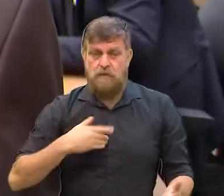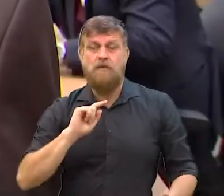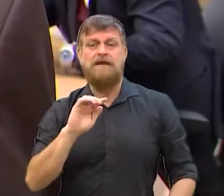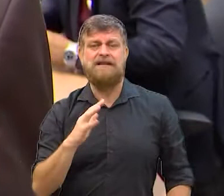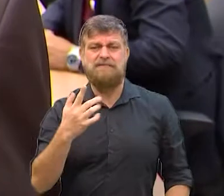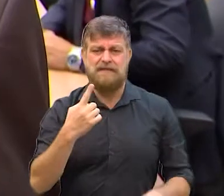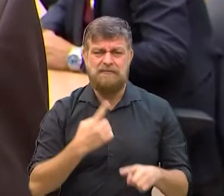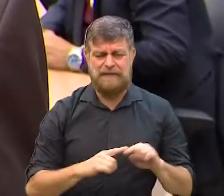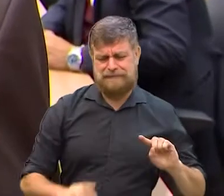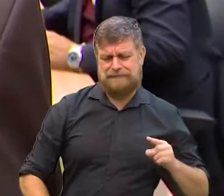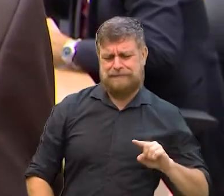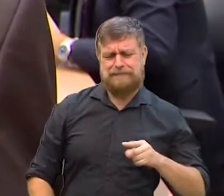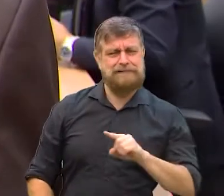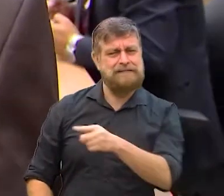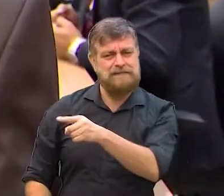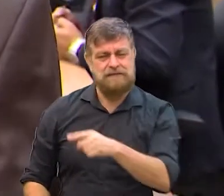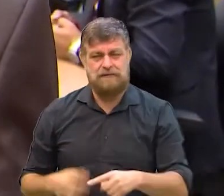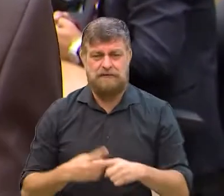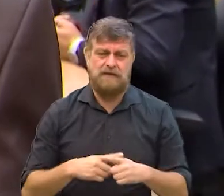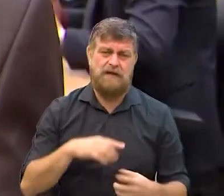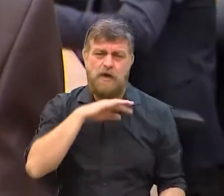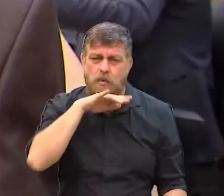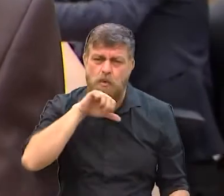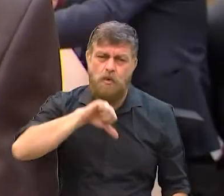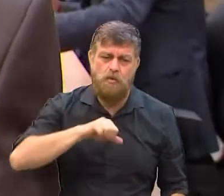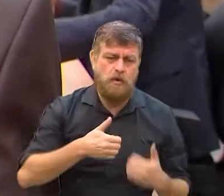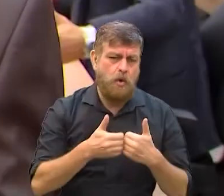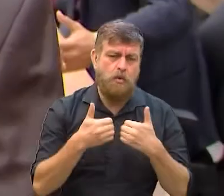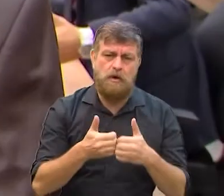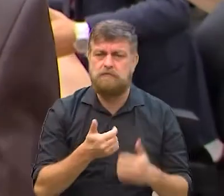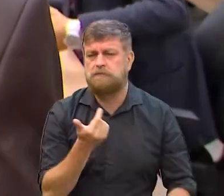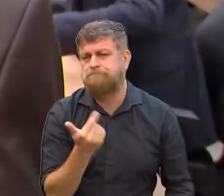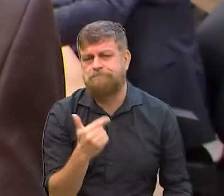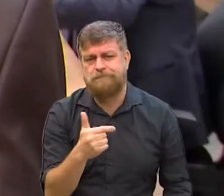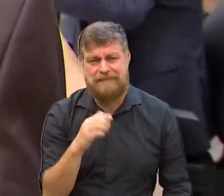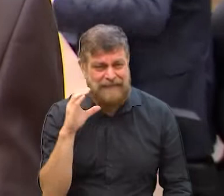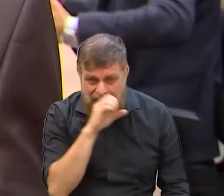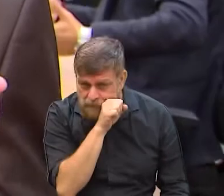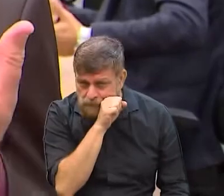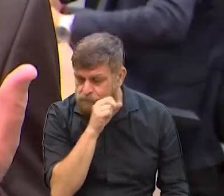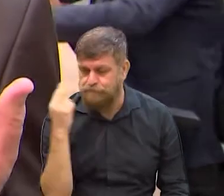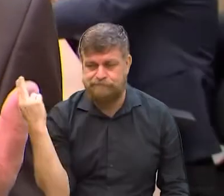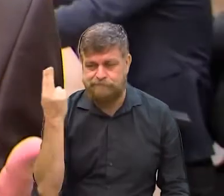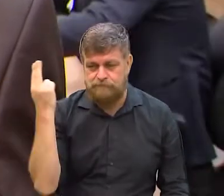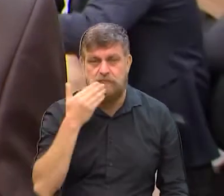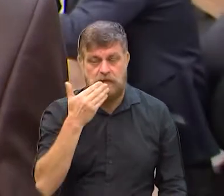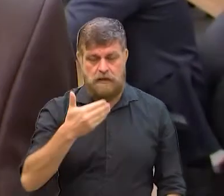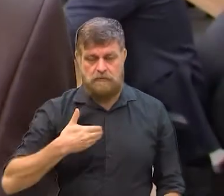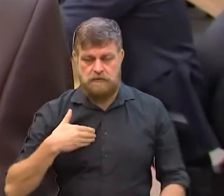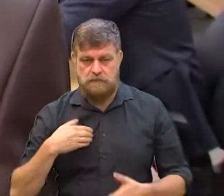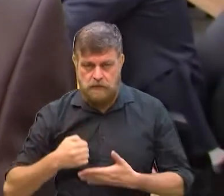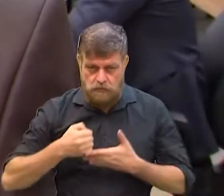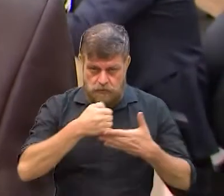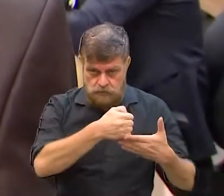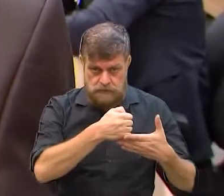acontecendo, porque fica ruim para eles e o ônibus não tem acesso rápido. Então eles vieram até mim para pedir uma ajuda e eu